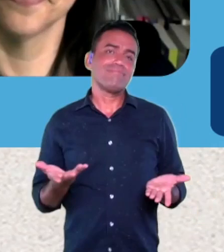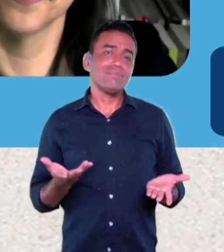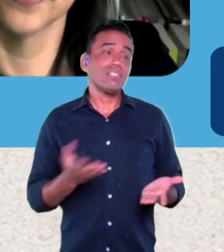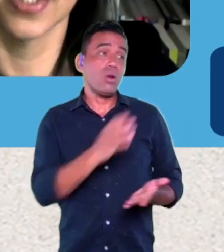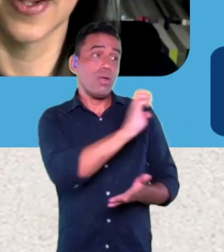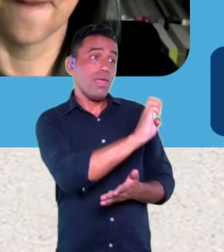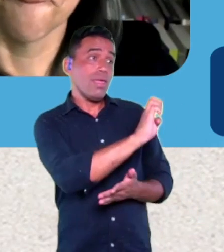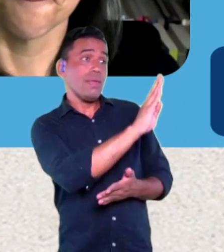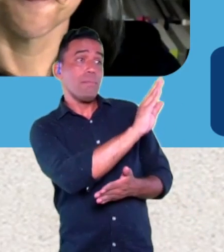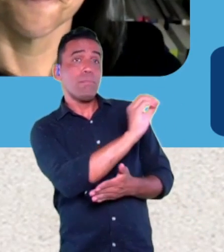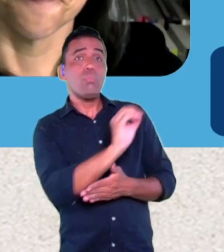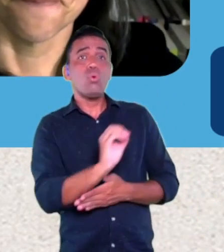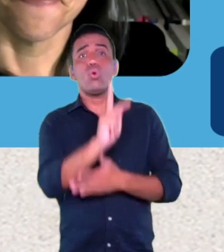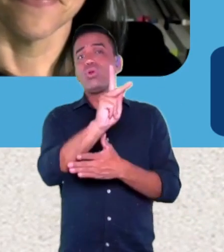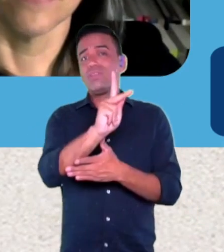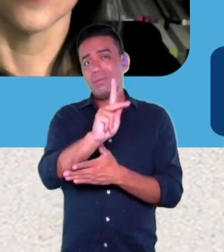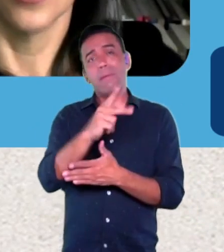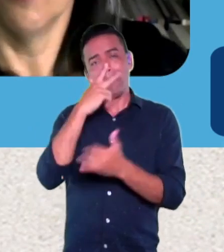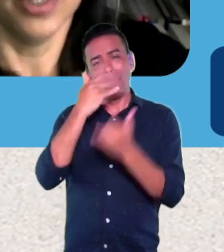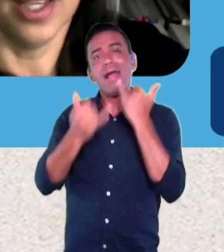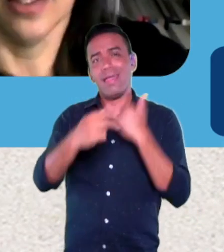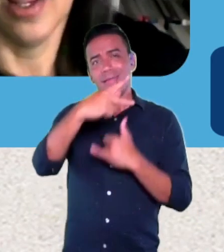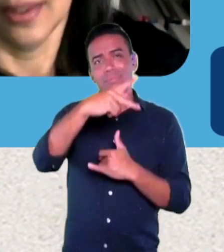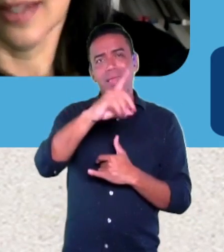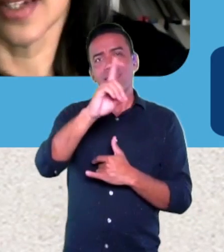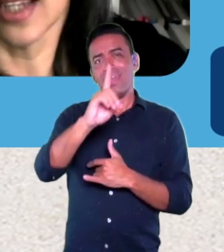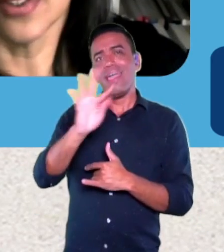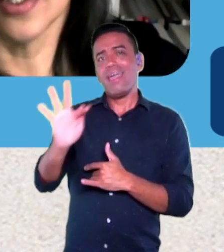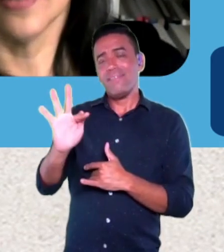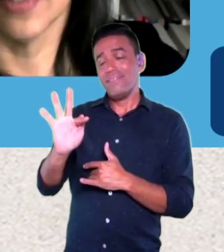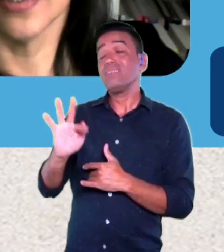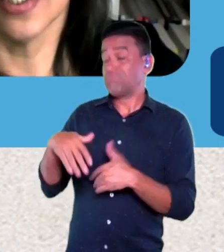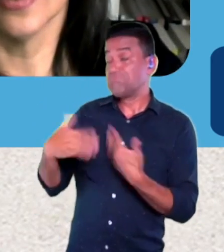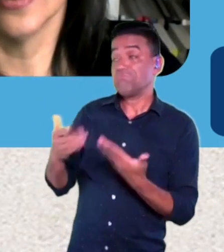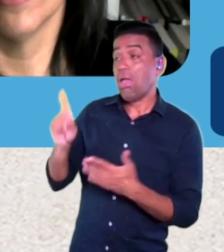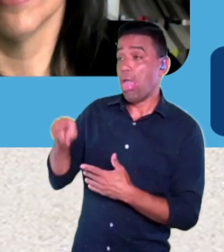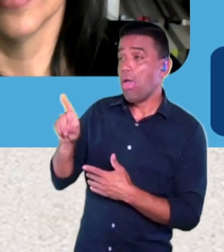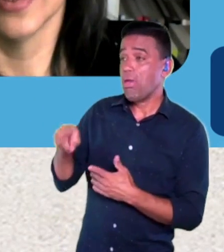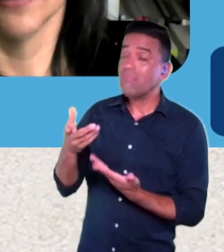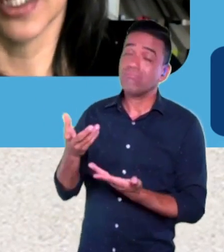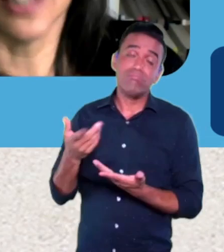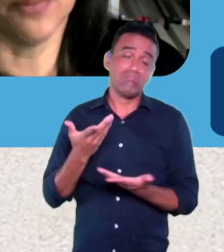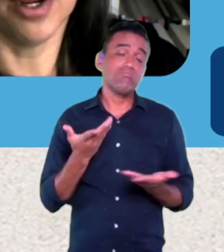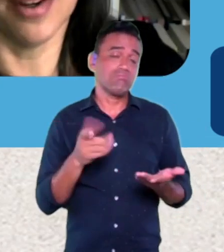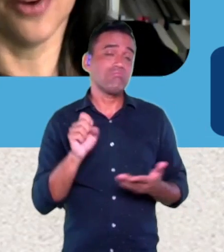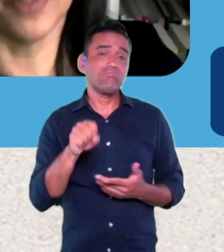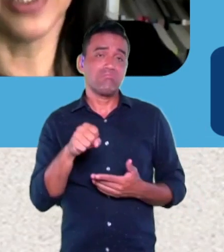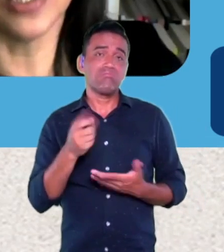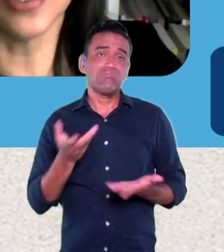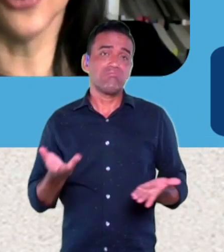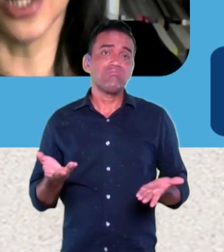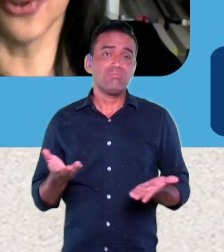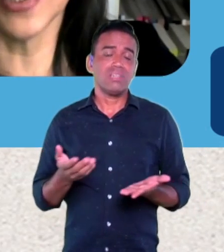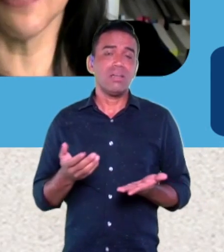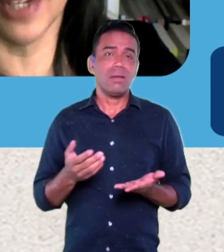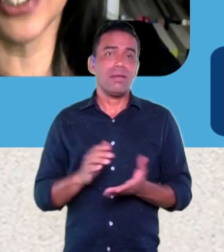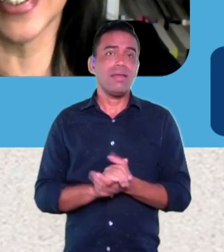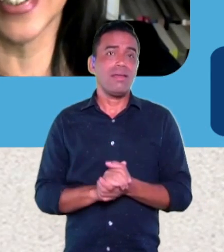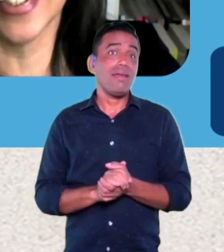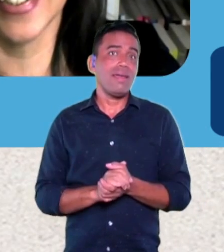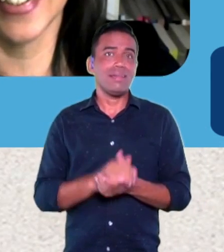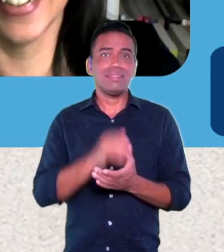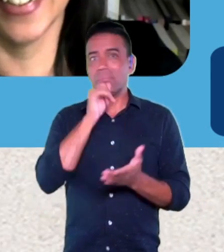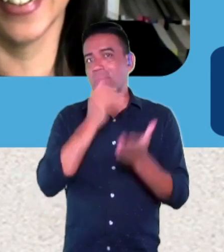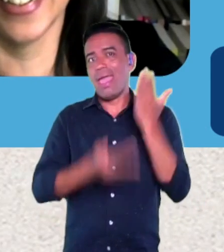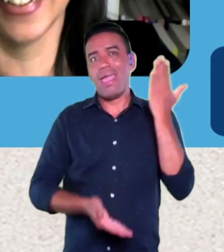mesmo é basicamente um PDF, né? É um PDF, nesse caso aí vai ser, né? Mas É, é um pedação da coisa